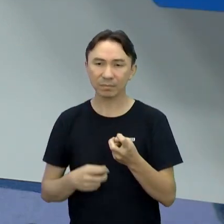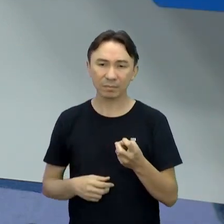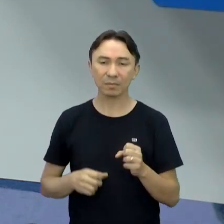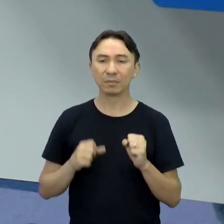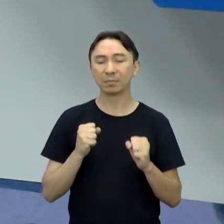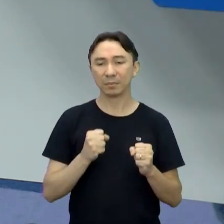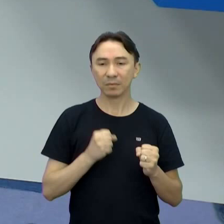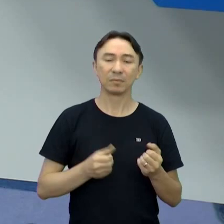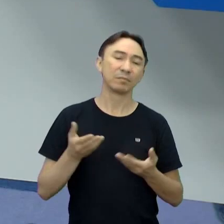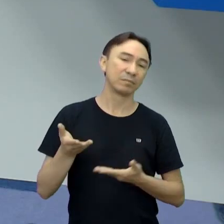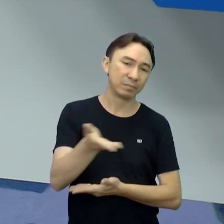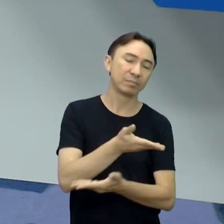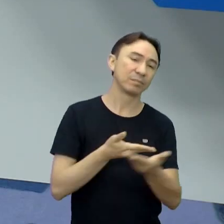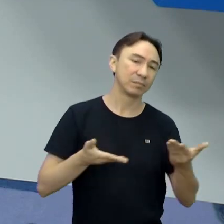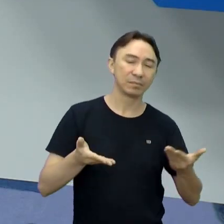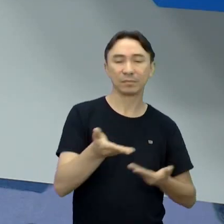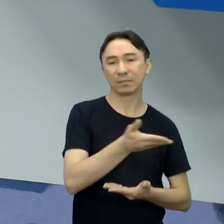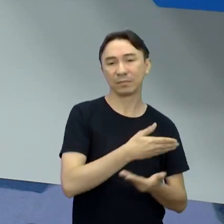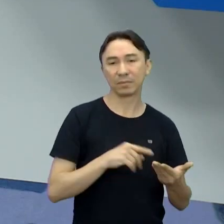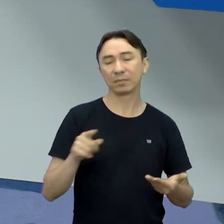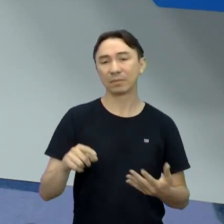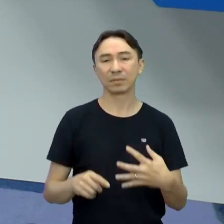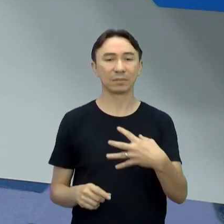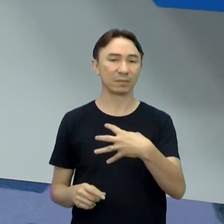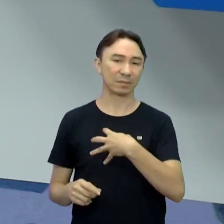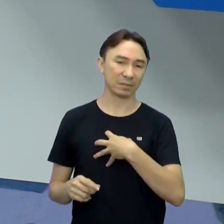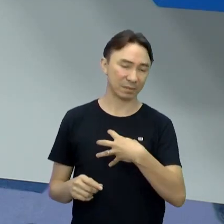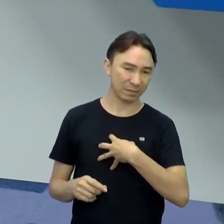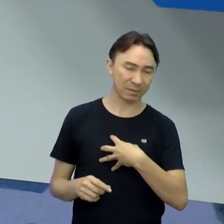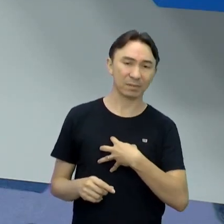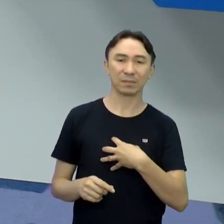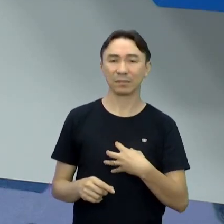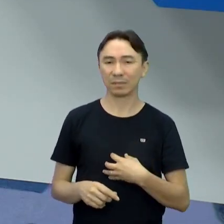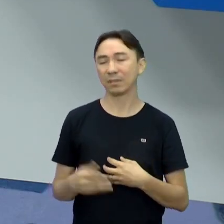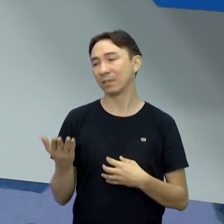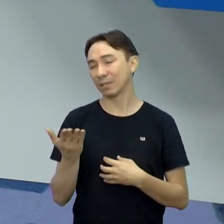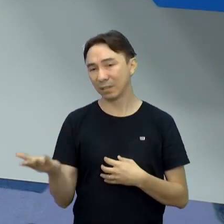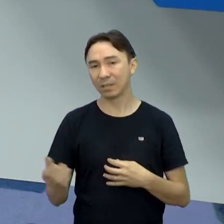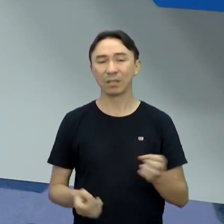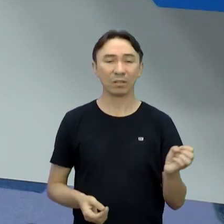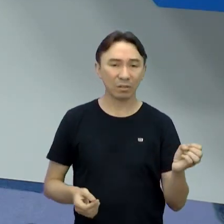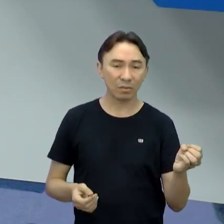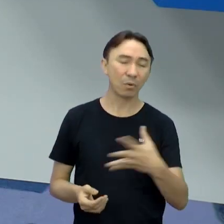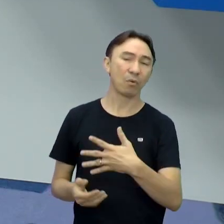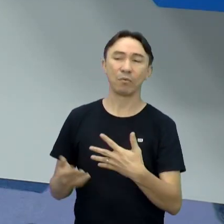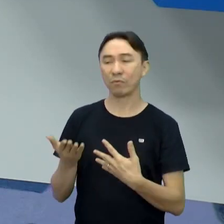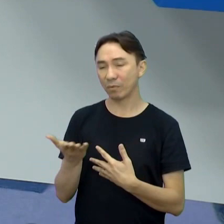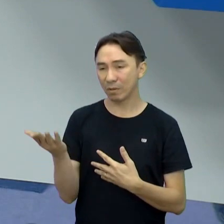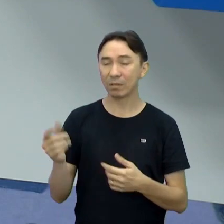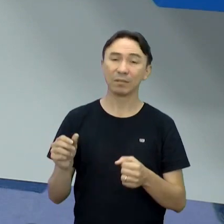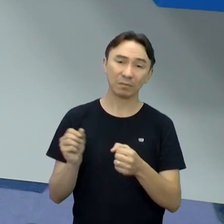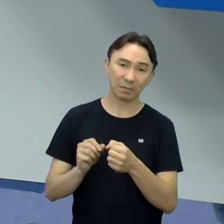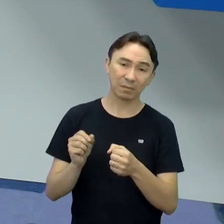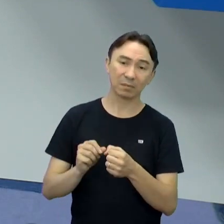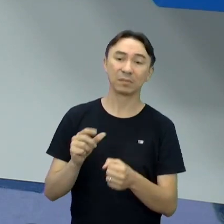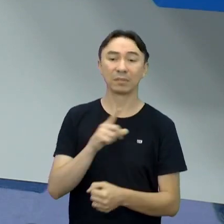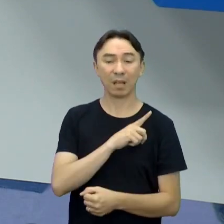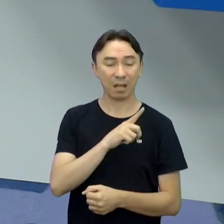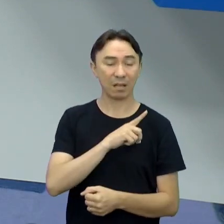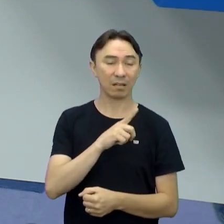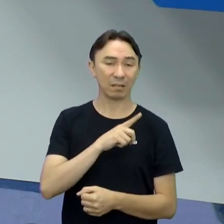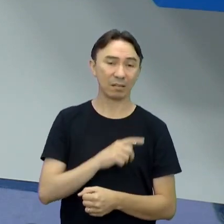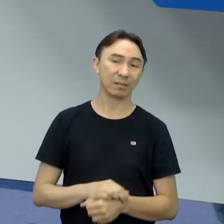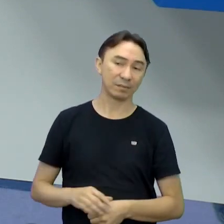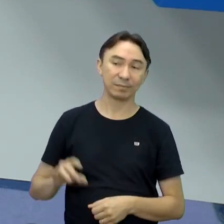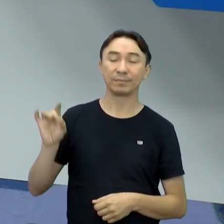com sensações, né, com algo novo em que eles estão atuando, né? E cada